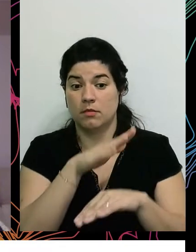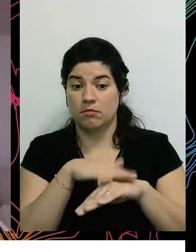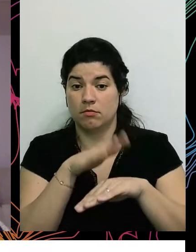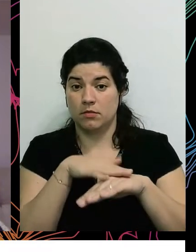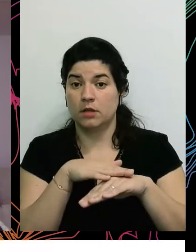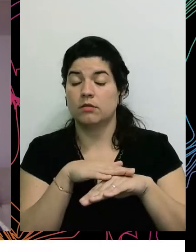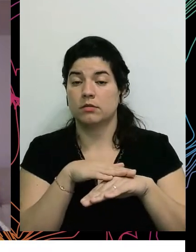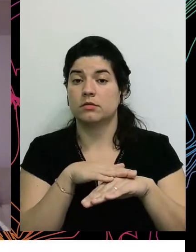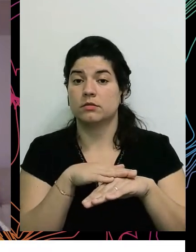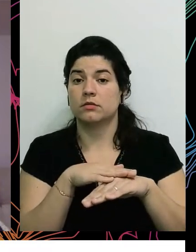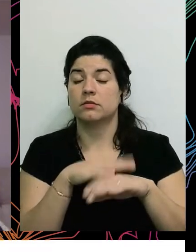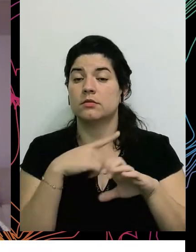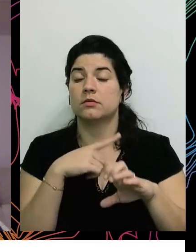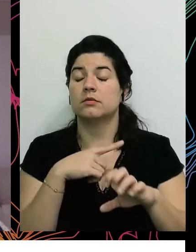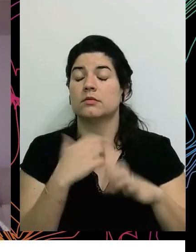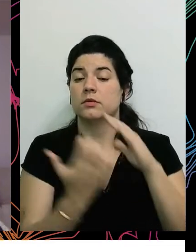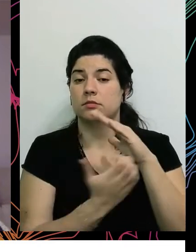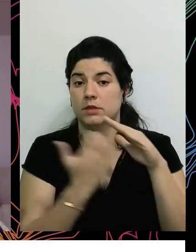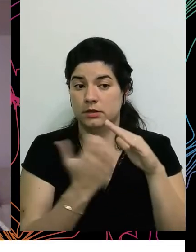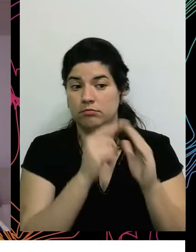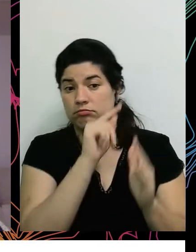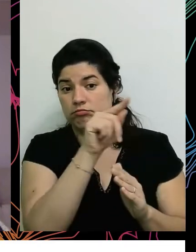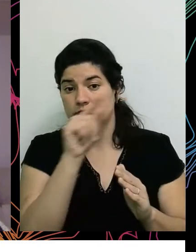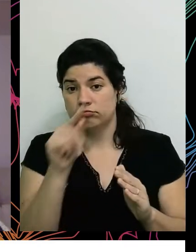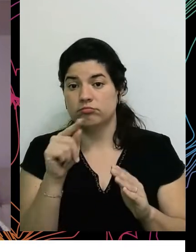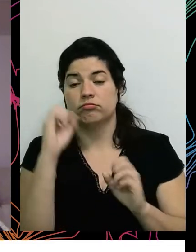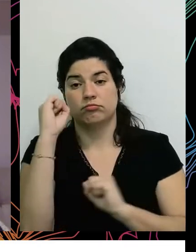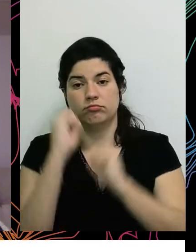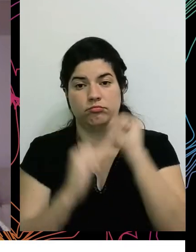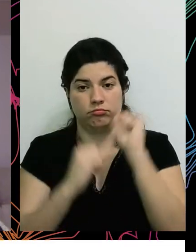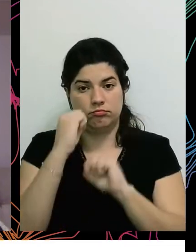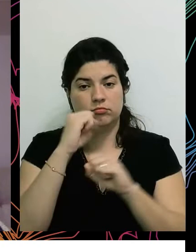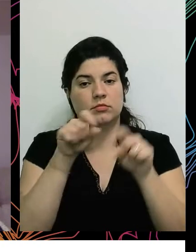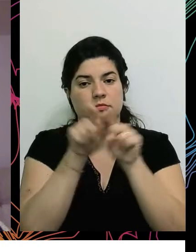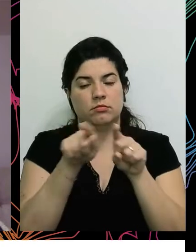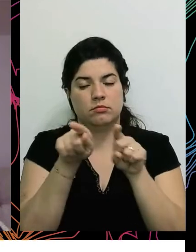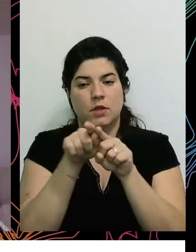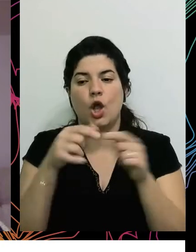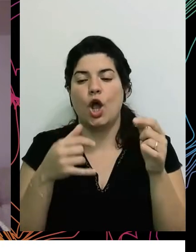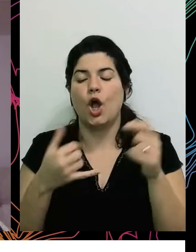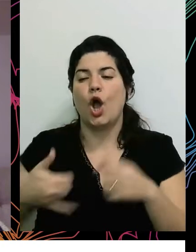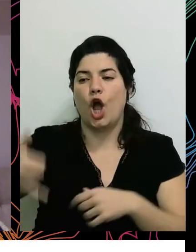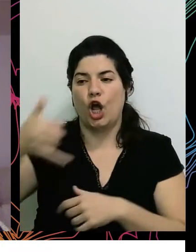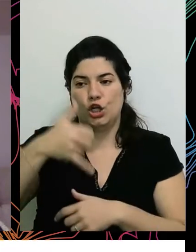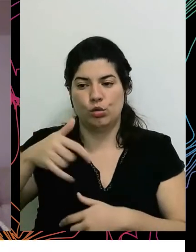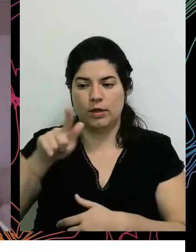executivas das indústrias, inclusive do segmento de óleo e gás.